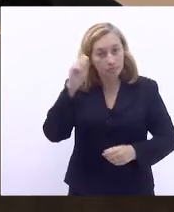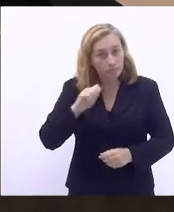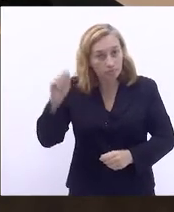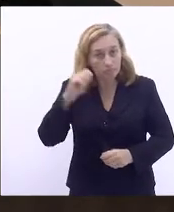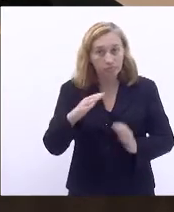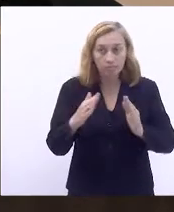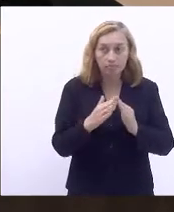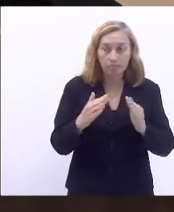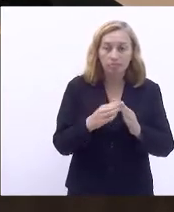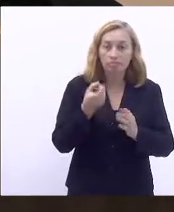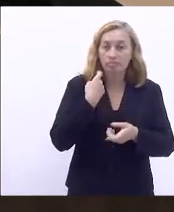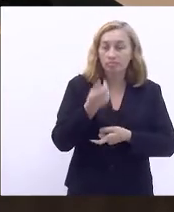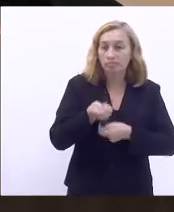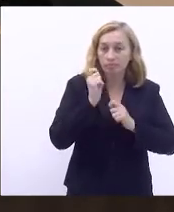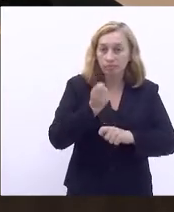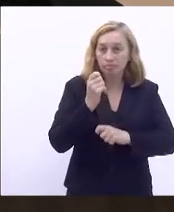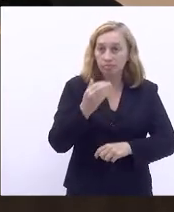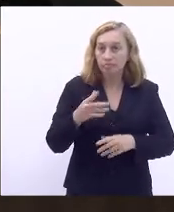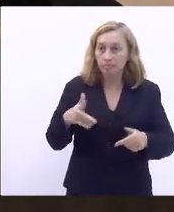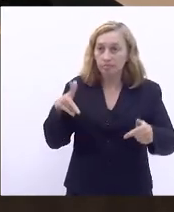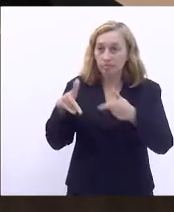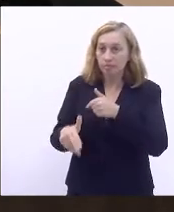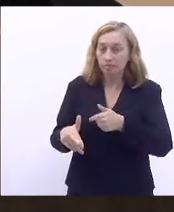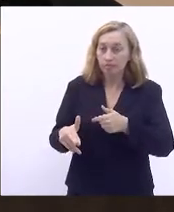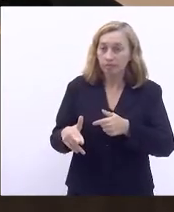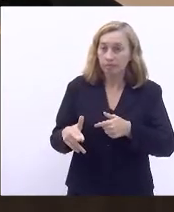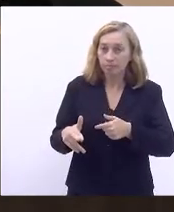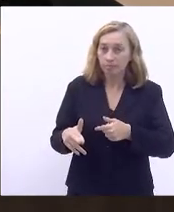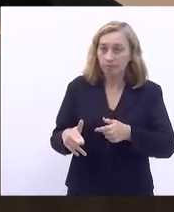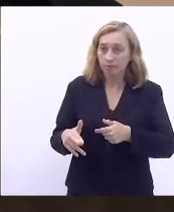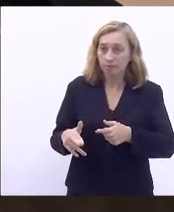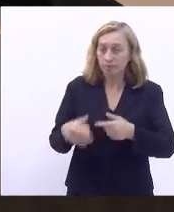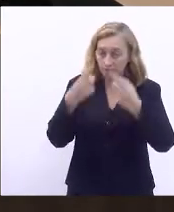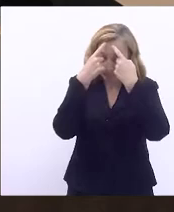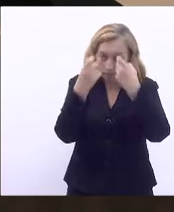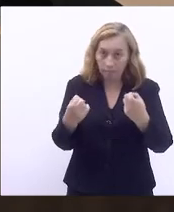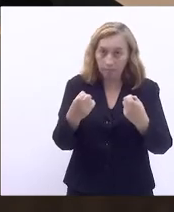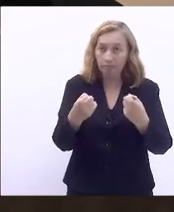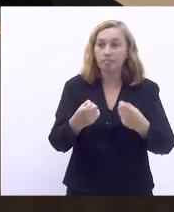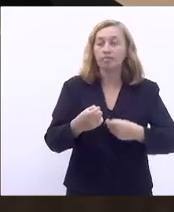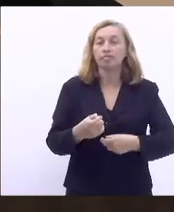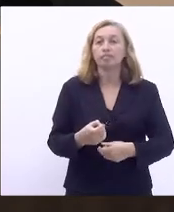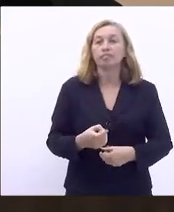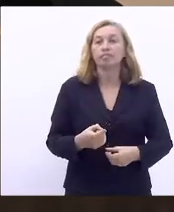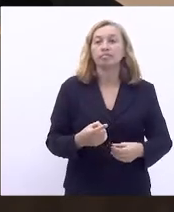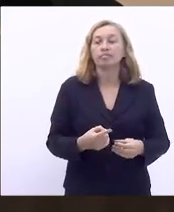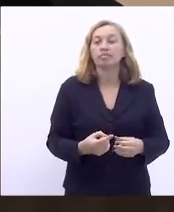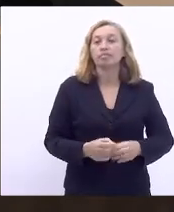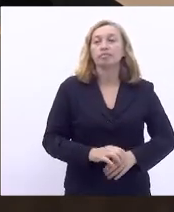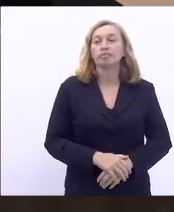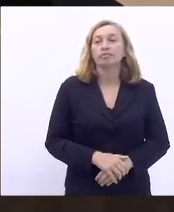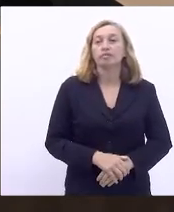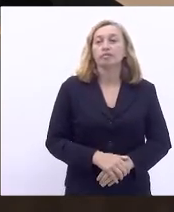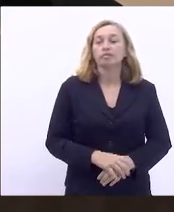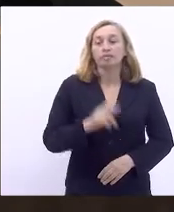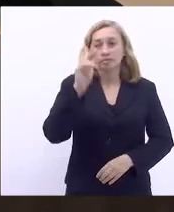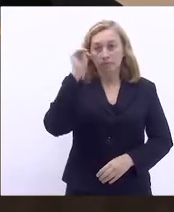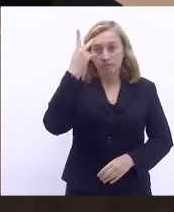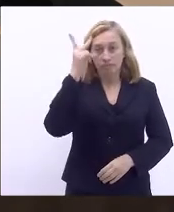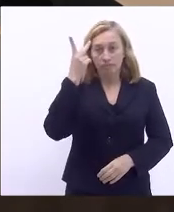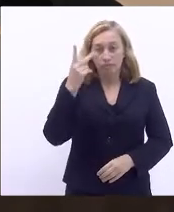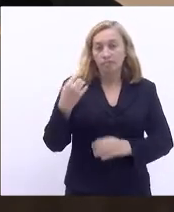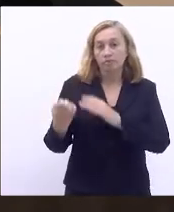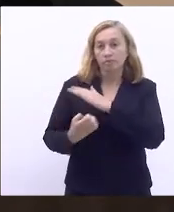pescadores, para impedir aquela violência que é permanentemente reproduzida. A história da